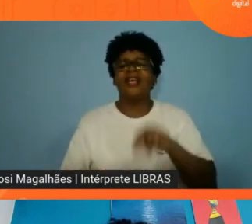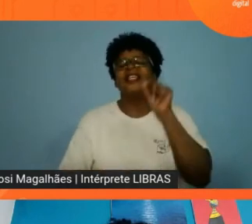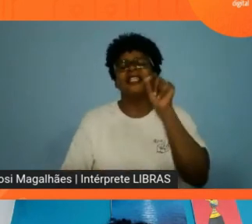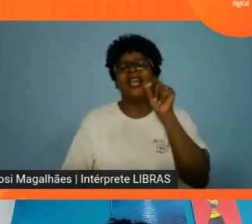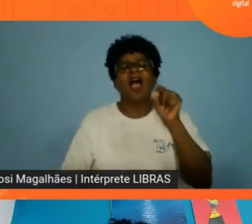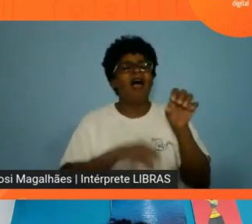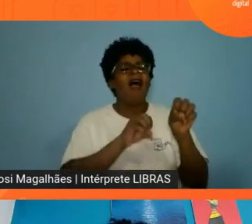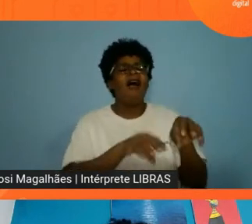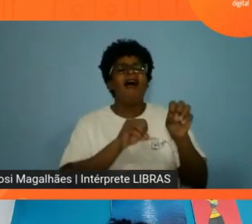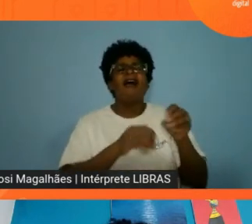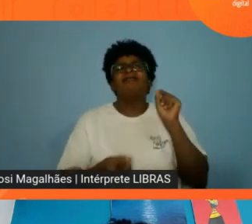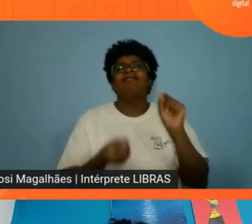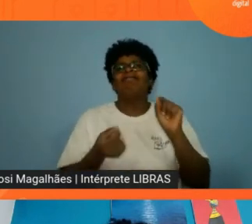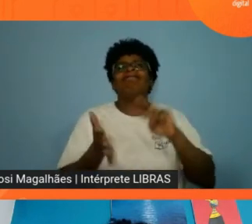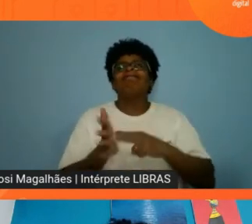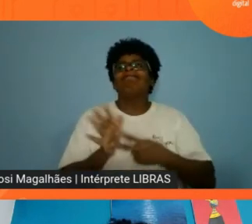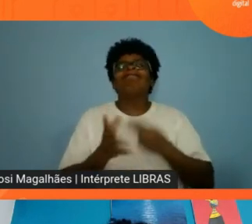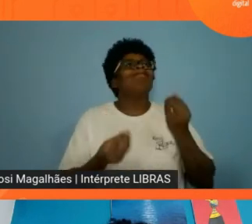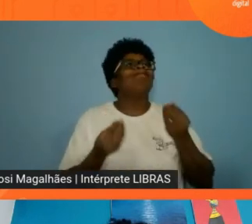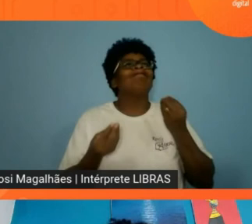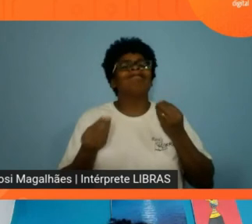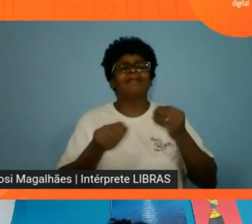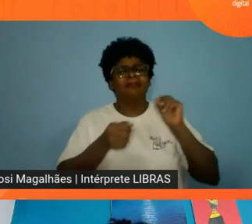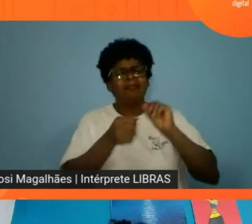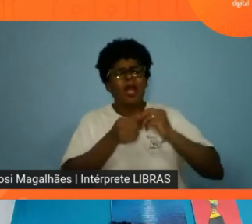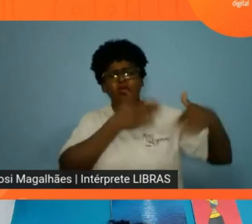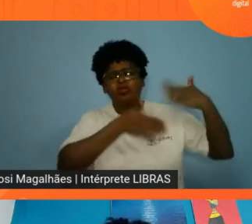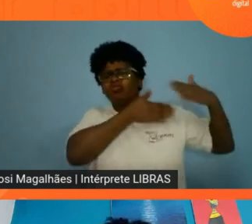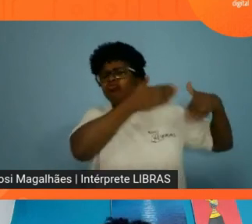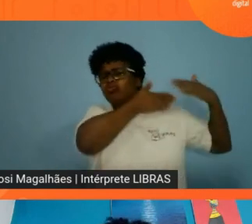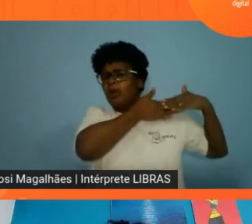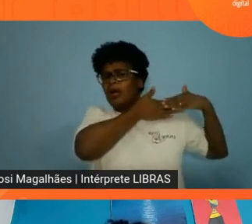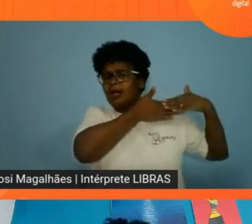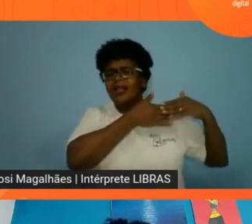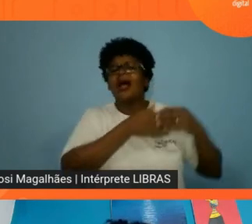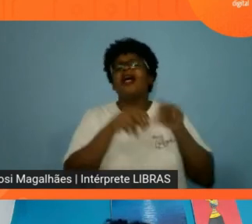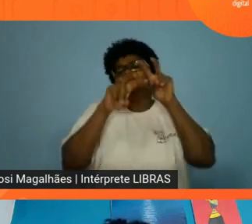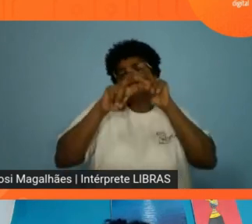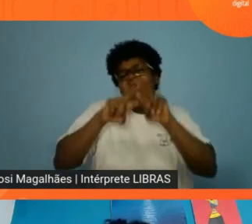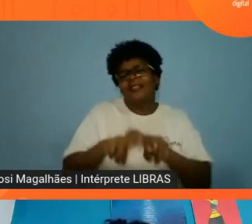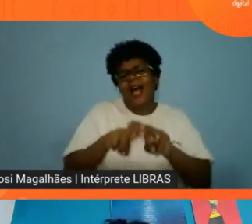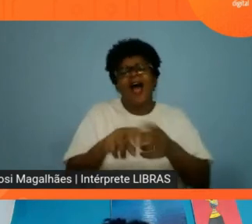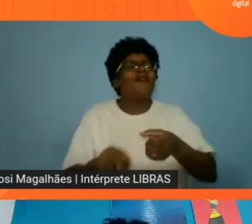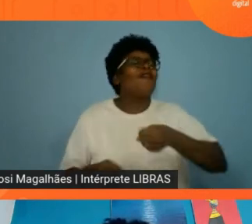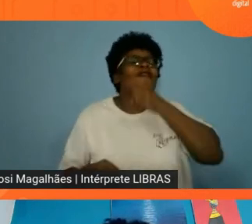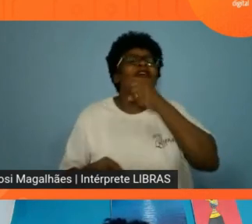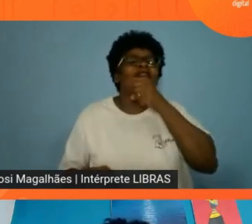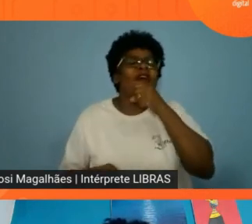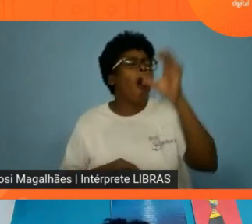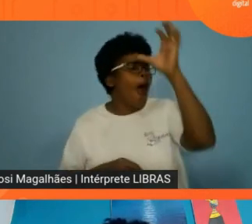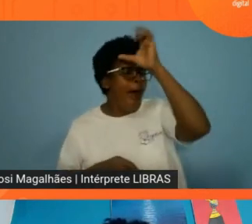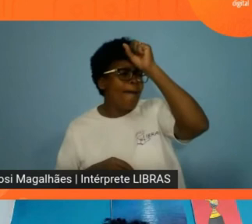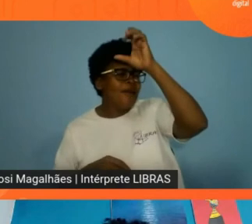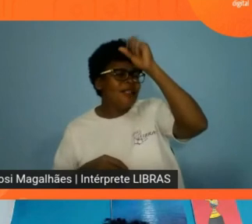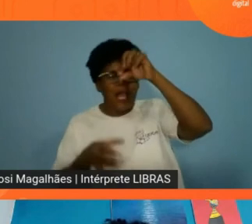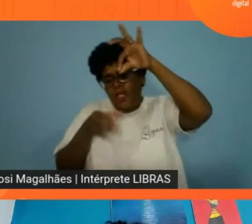que é, sabe, ancestral, sentar com a sua avó e aprender sobre um chá, aprender sobre